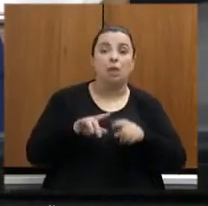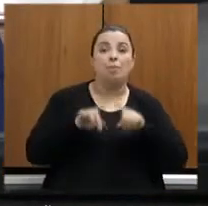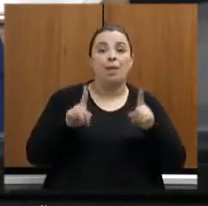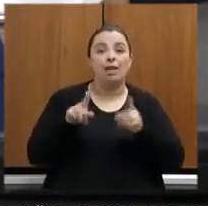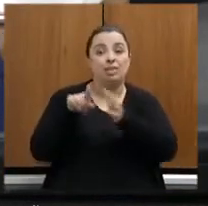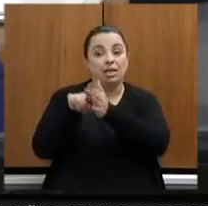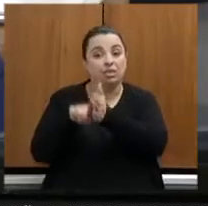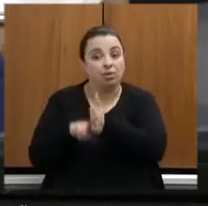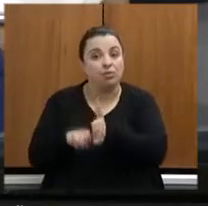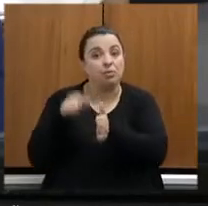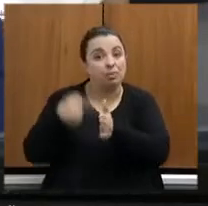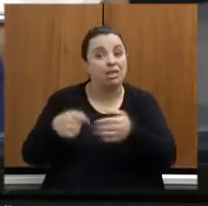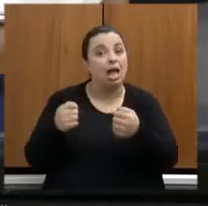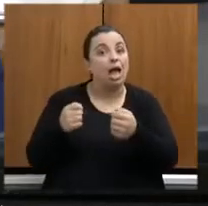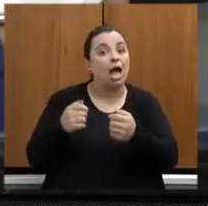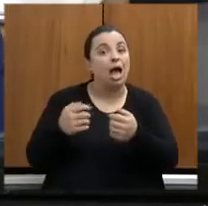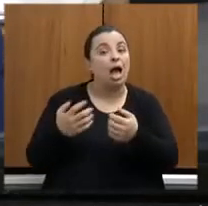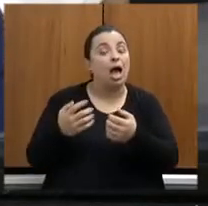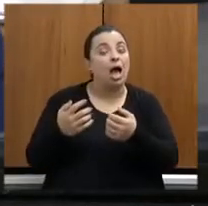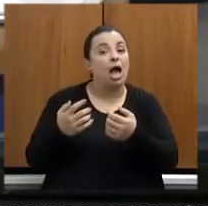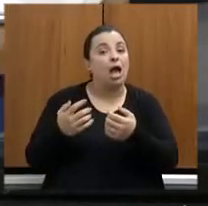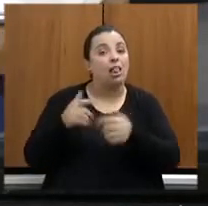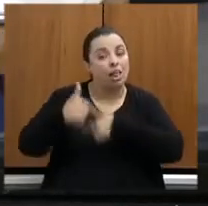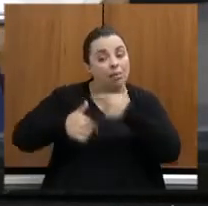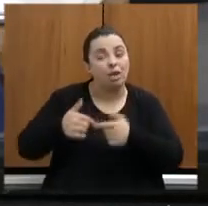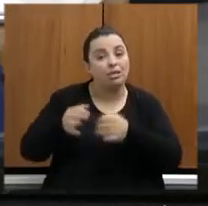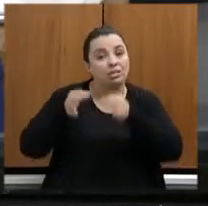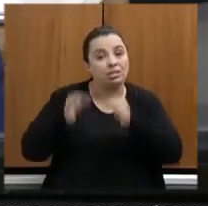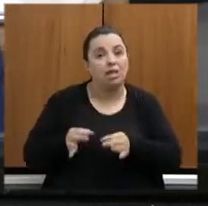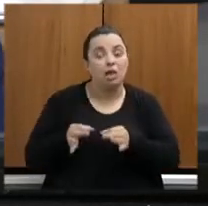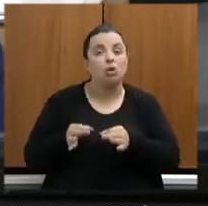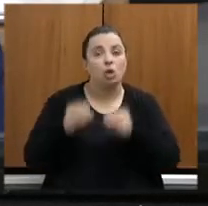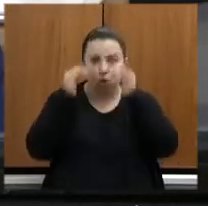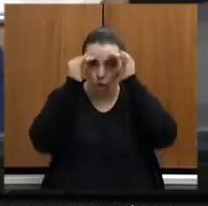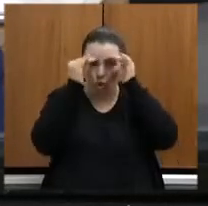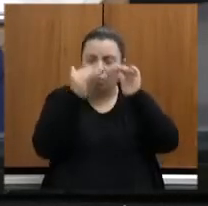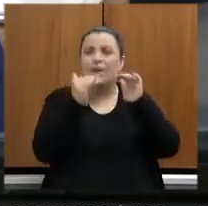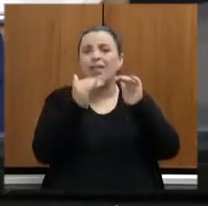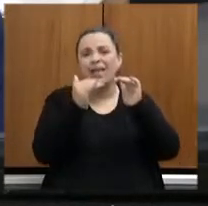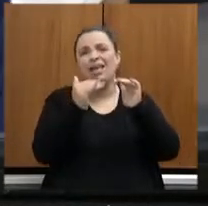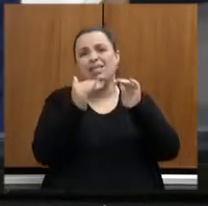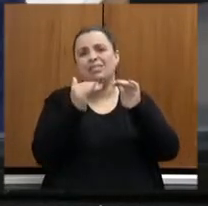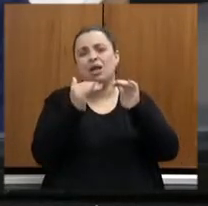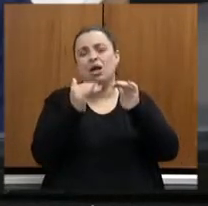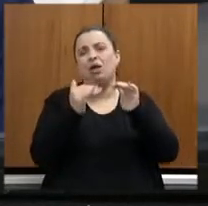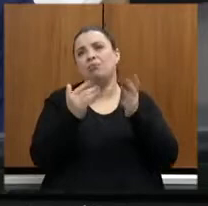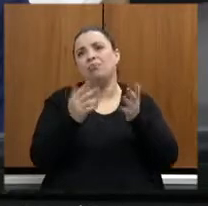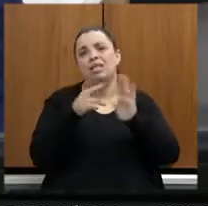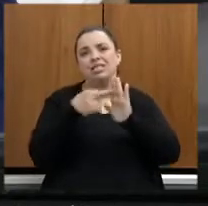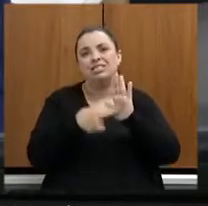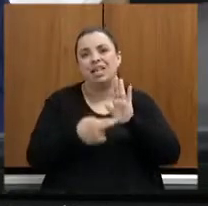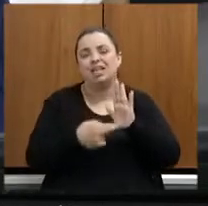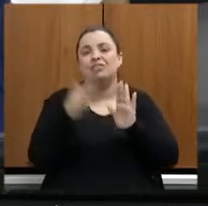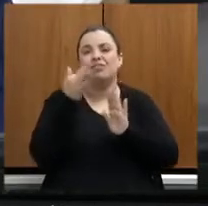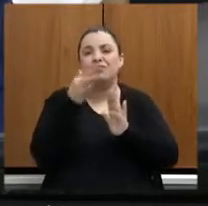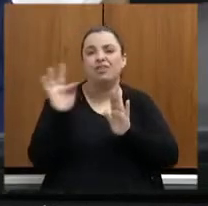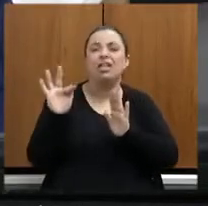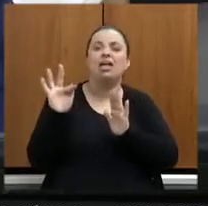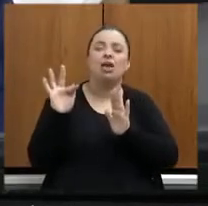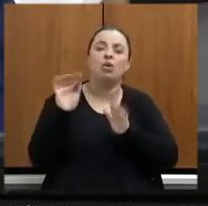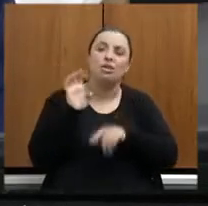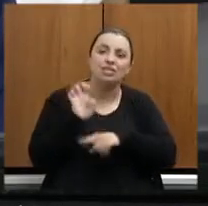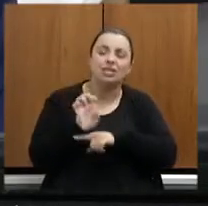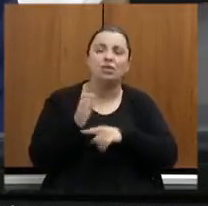e siga as regras dos outros serviços de inspeção que já existiu Estadual eo Federal então nós tem que dar um voto de confiança aí para os municípios